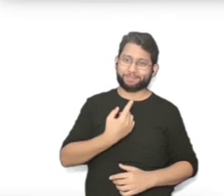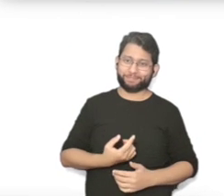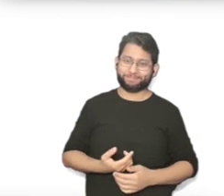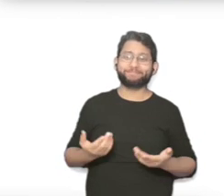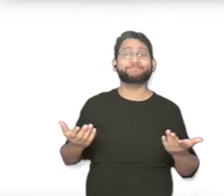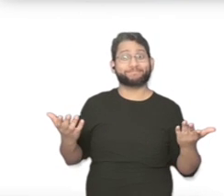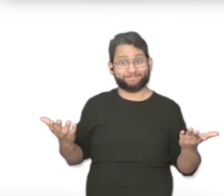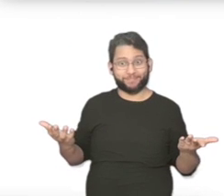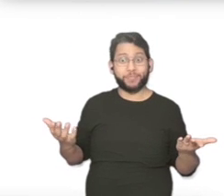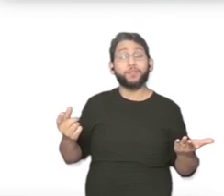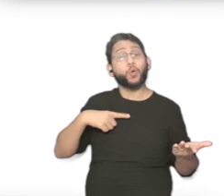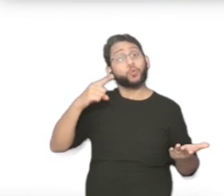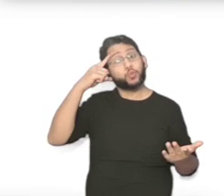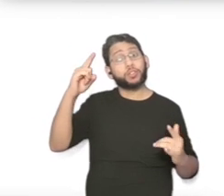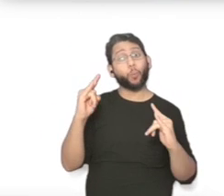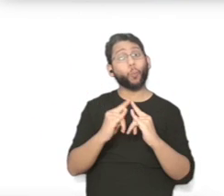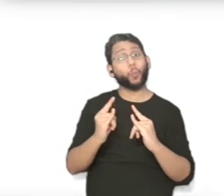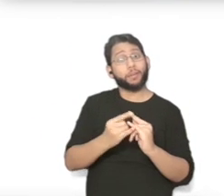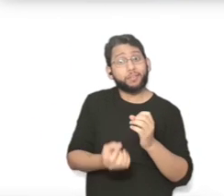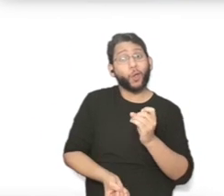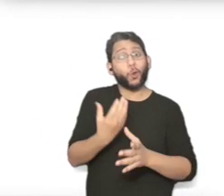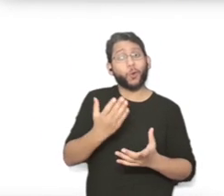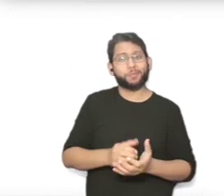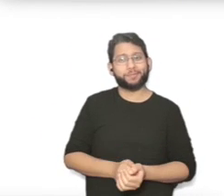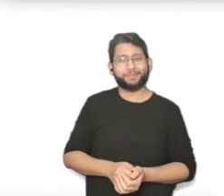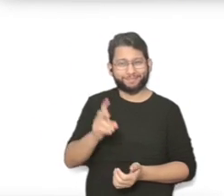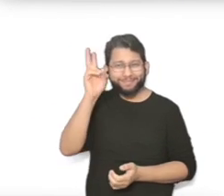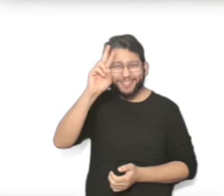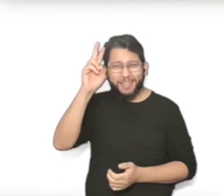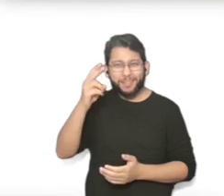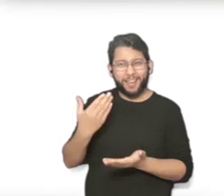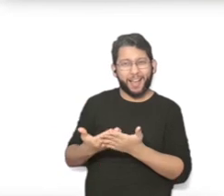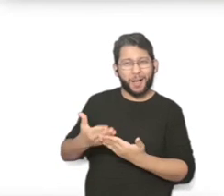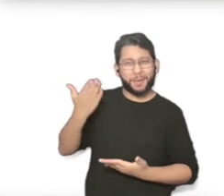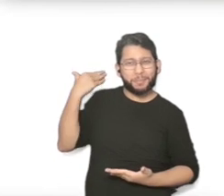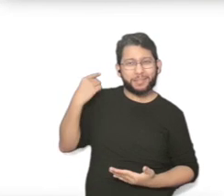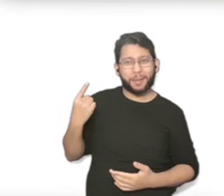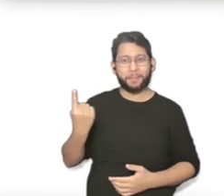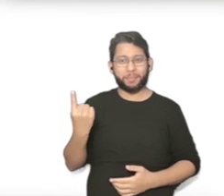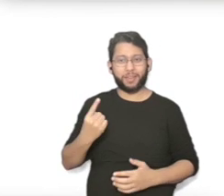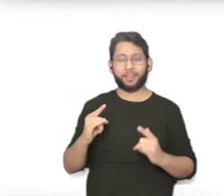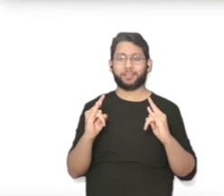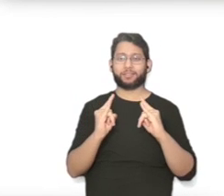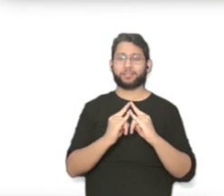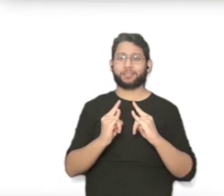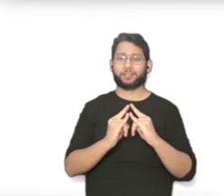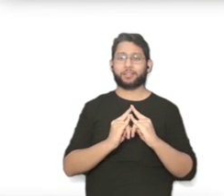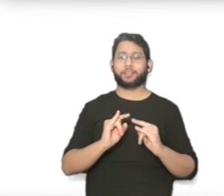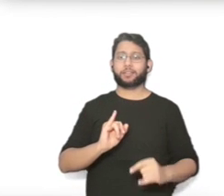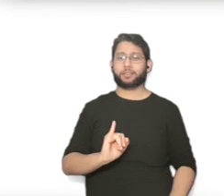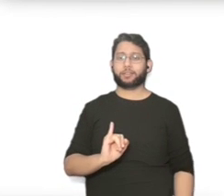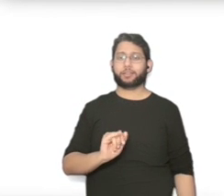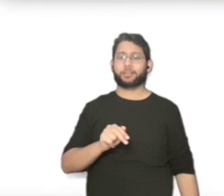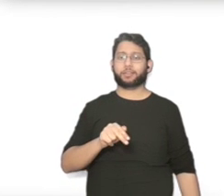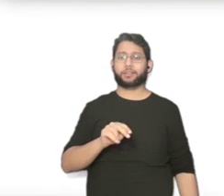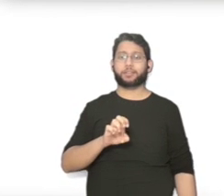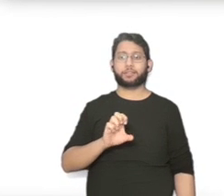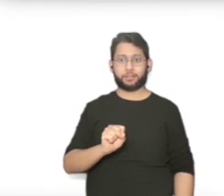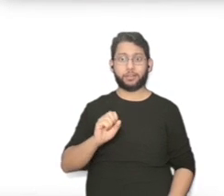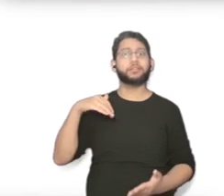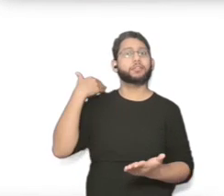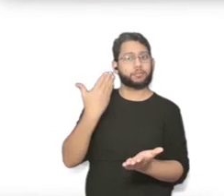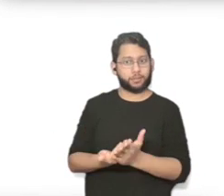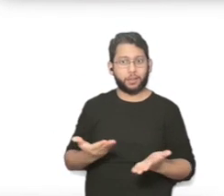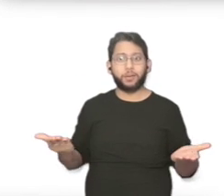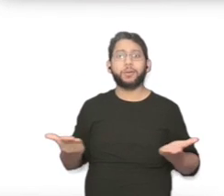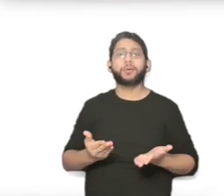foi fundada o Instituto Nacional de Educação de Surdos. Lá, lembra na primeira aula que eu expliquei para vocês que o Instituto Nacional de Educação de